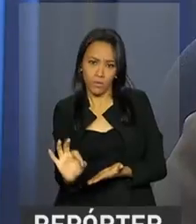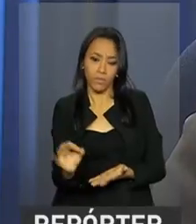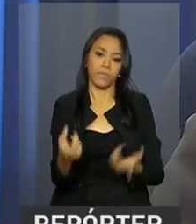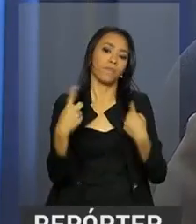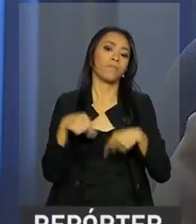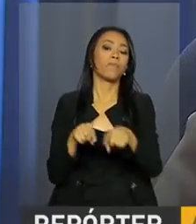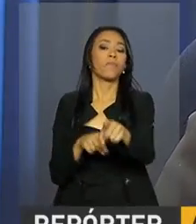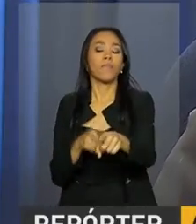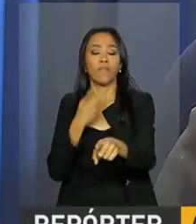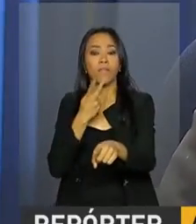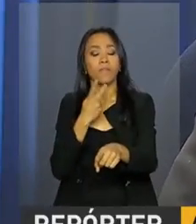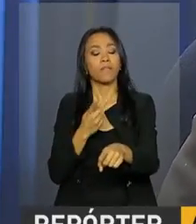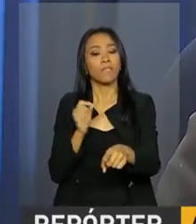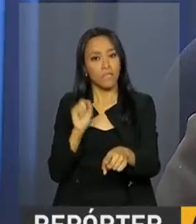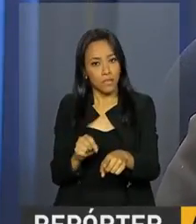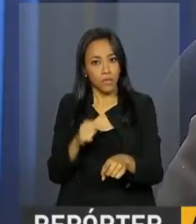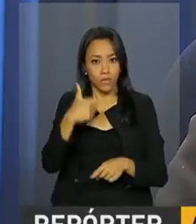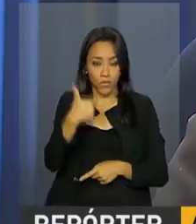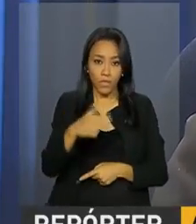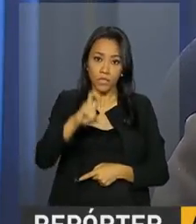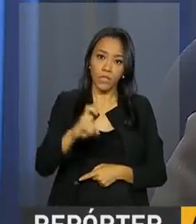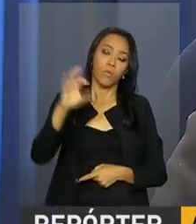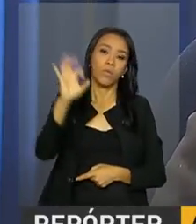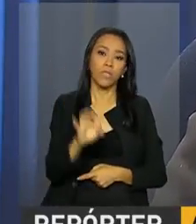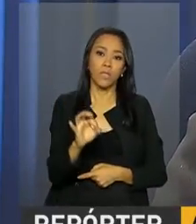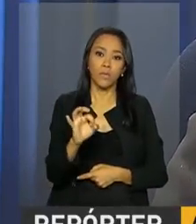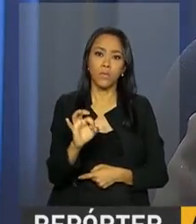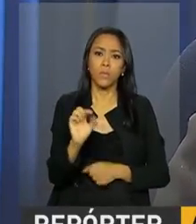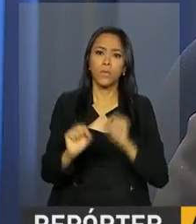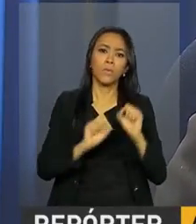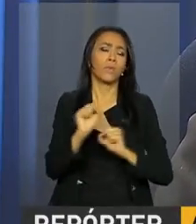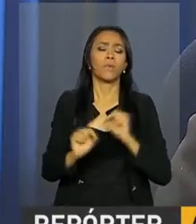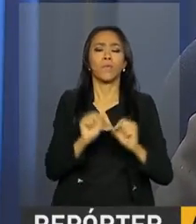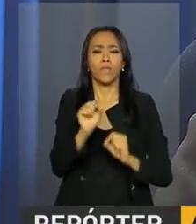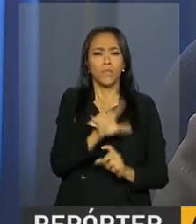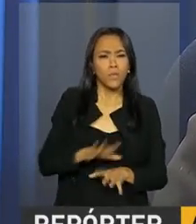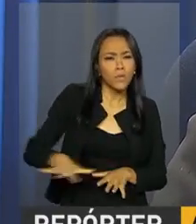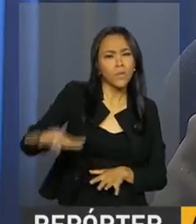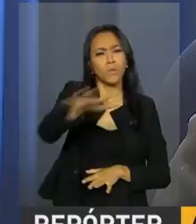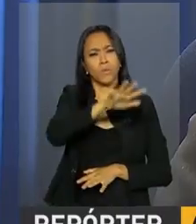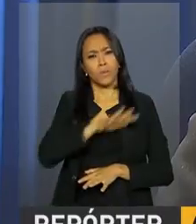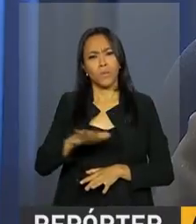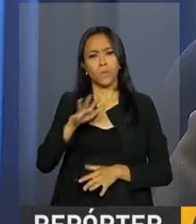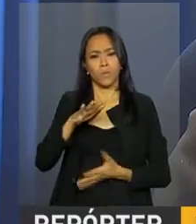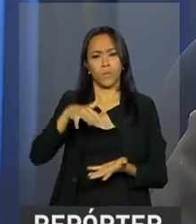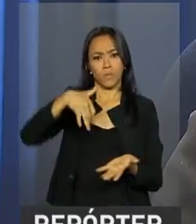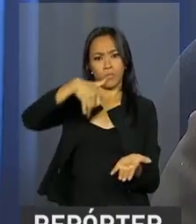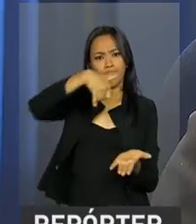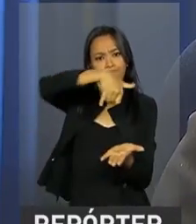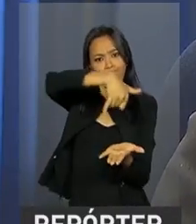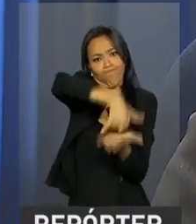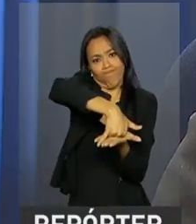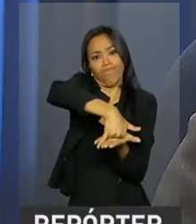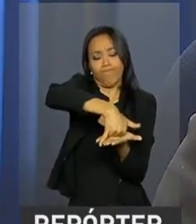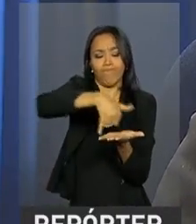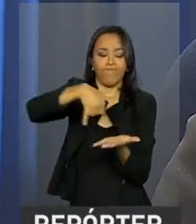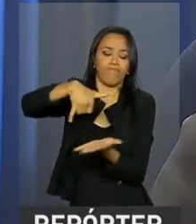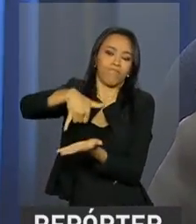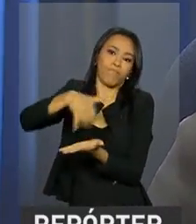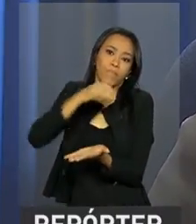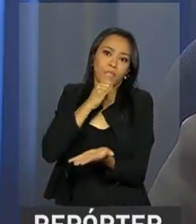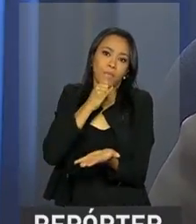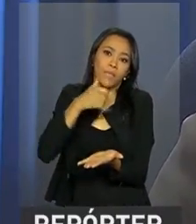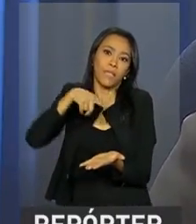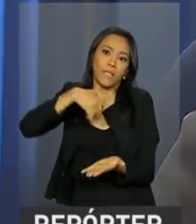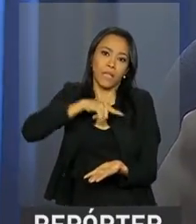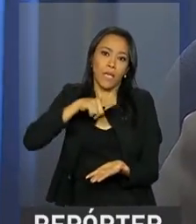diretamente 25% de toda a base de telefonia fixa usuários que têm um plano